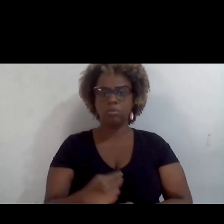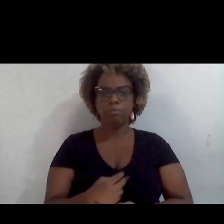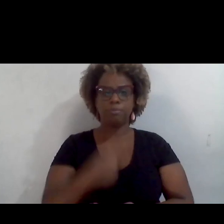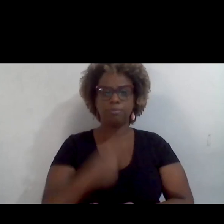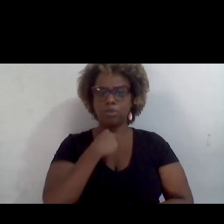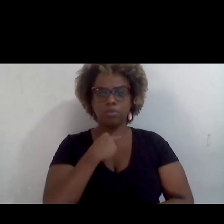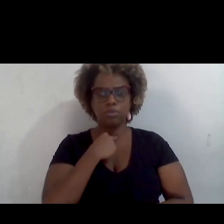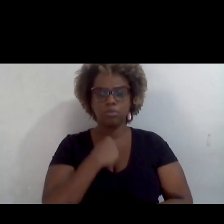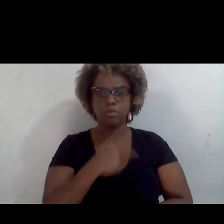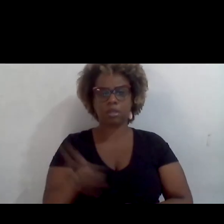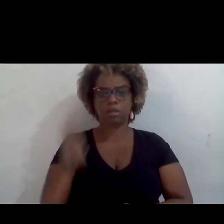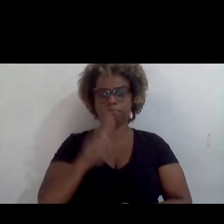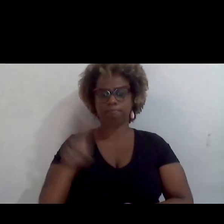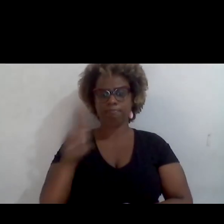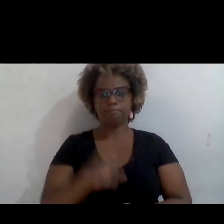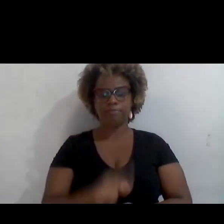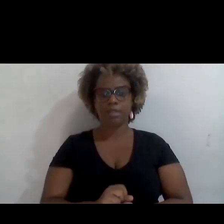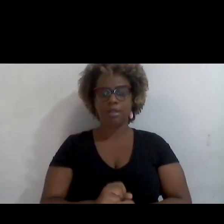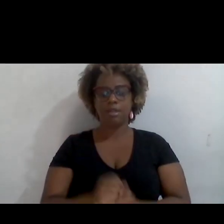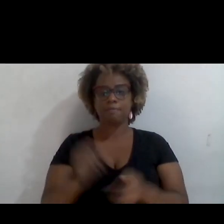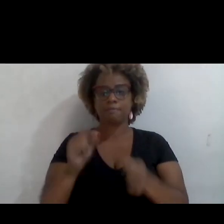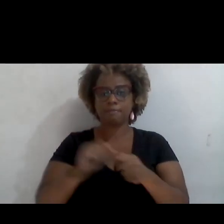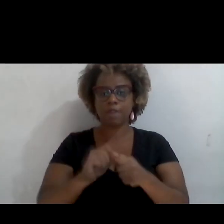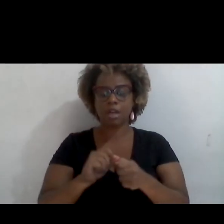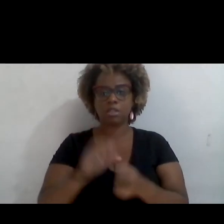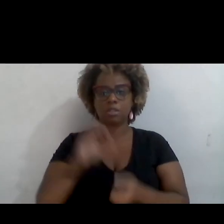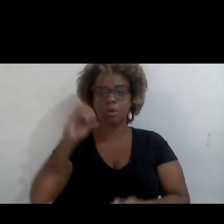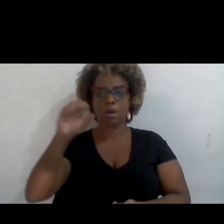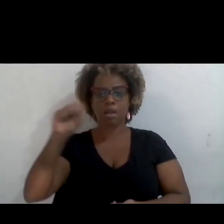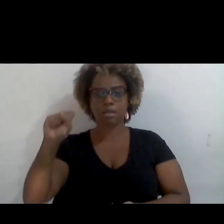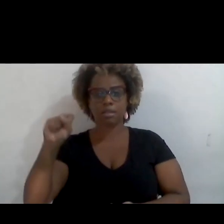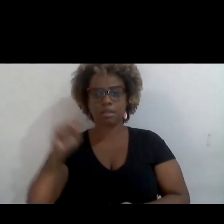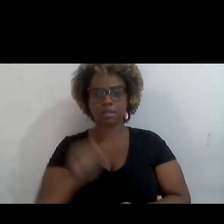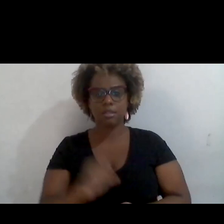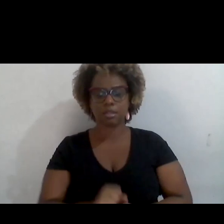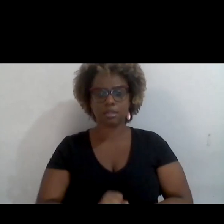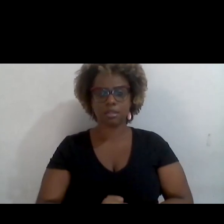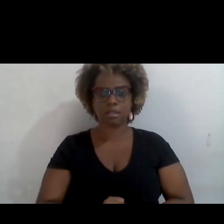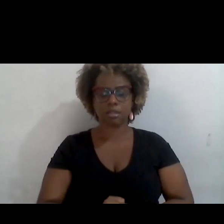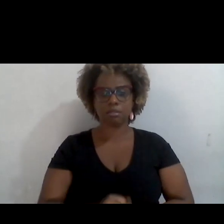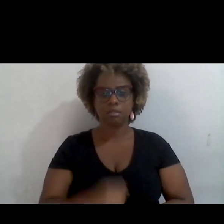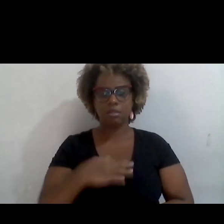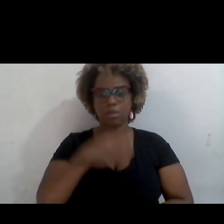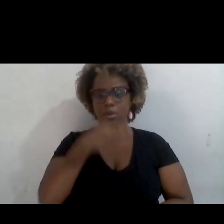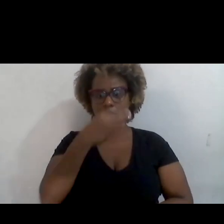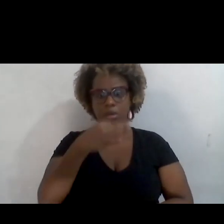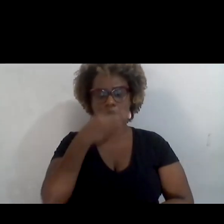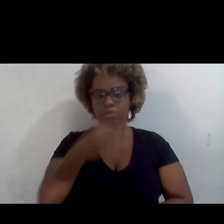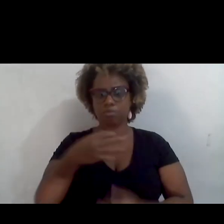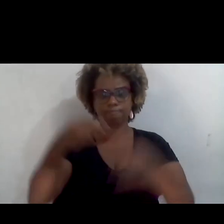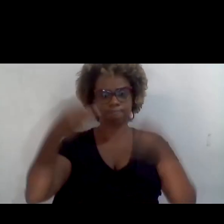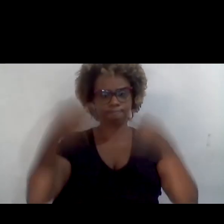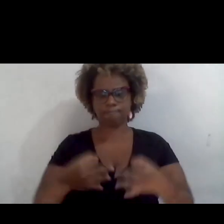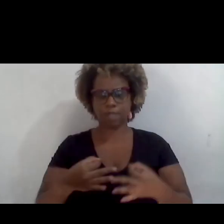uma OS para gerenciar e se transfere o recurso. É uma estratégia que eu não acho justa, né, com a